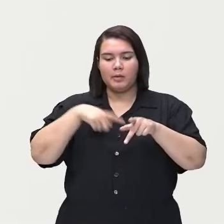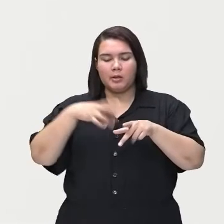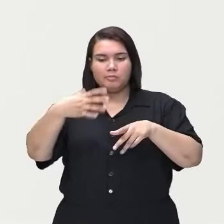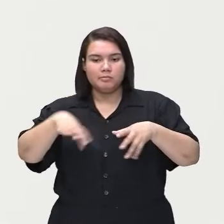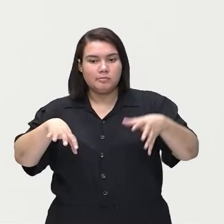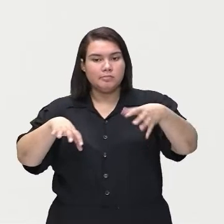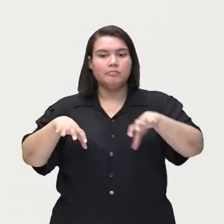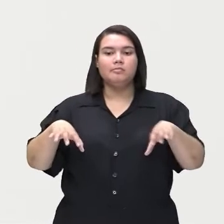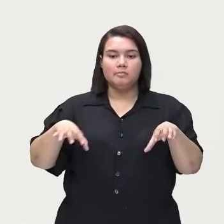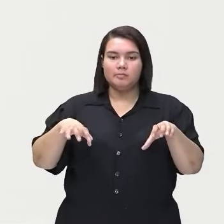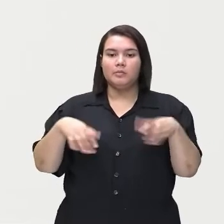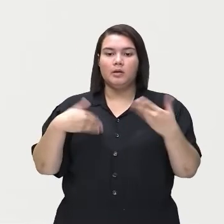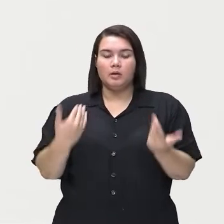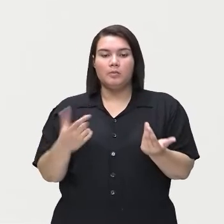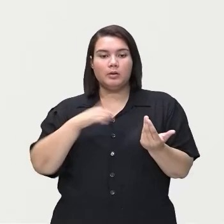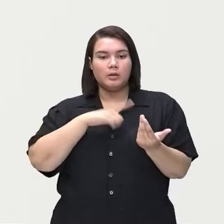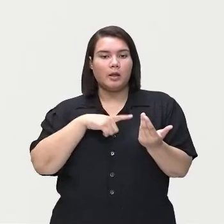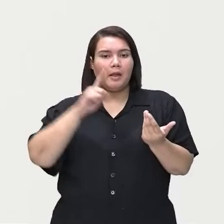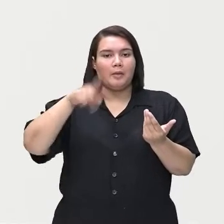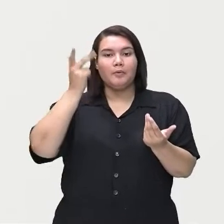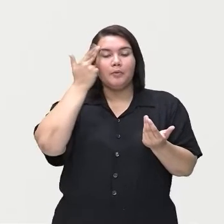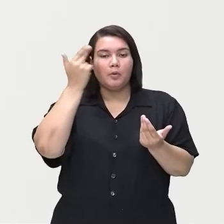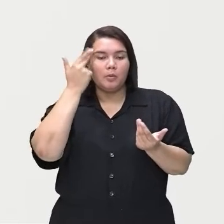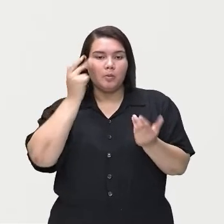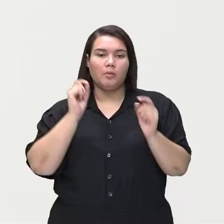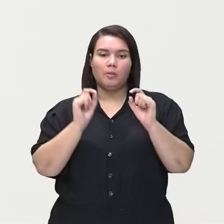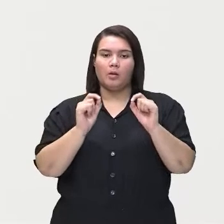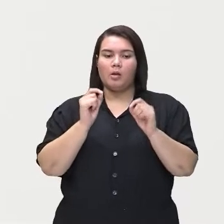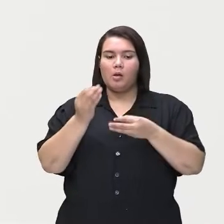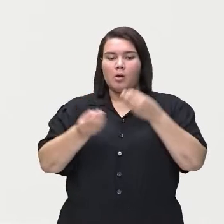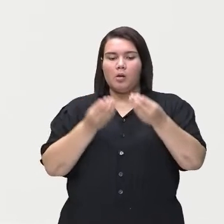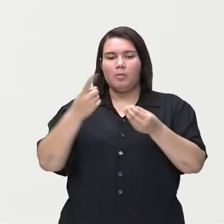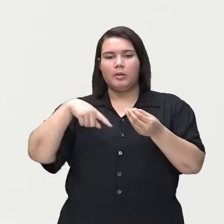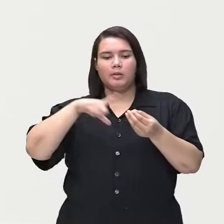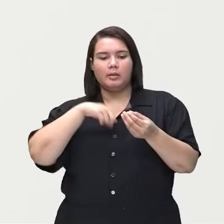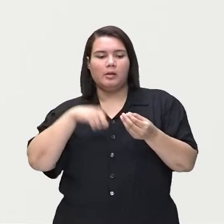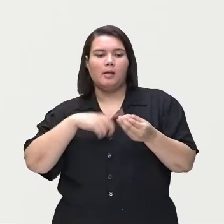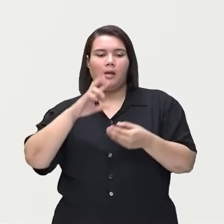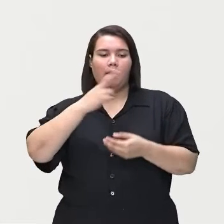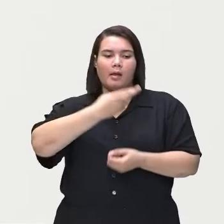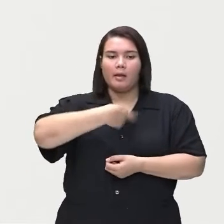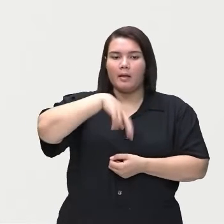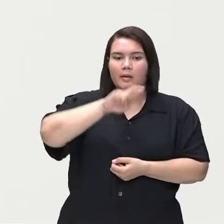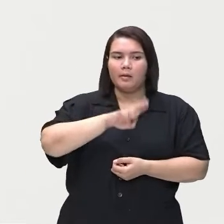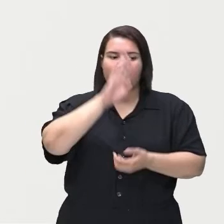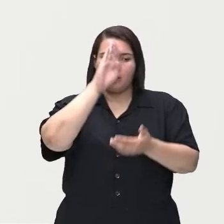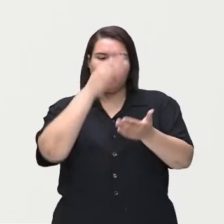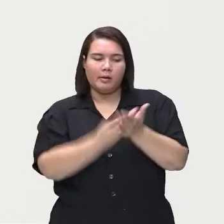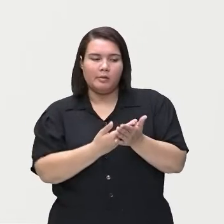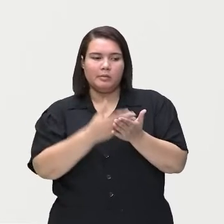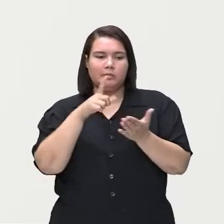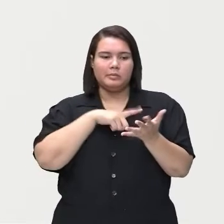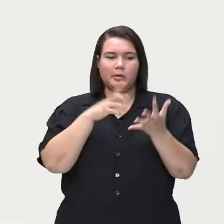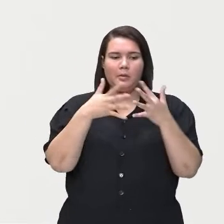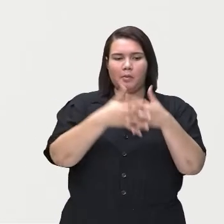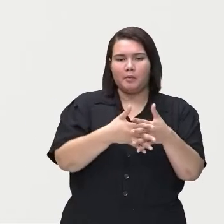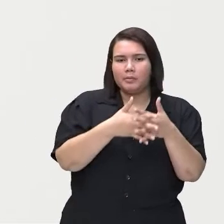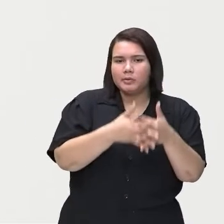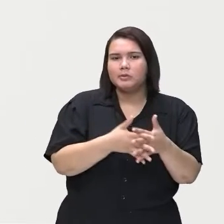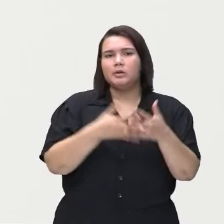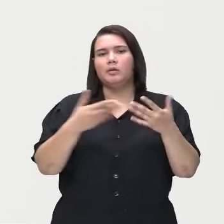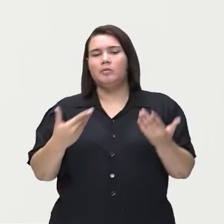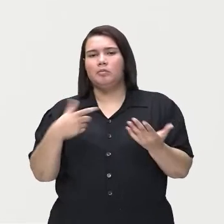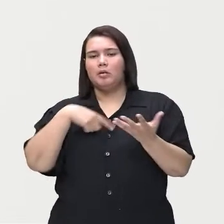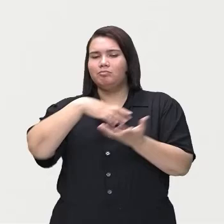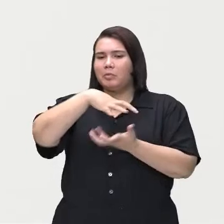romanos essa questão dos deuses que acabavam ora brigando com os humanos,